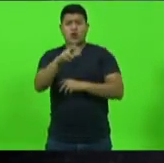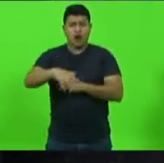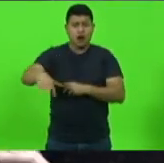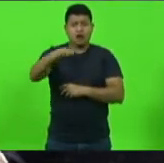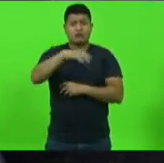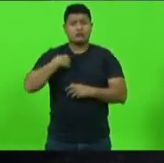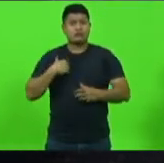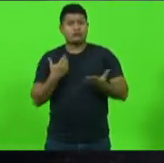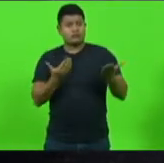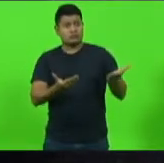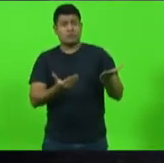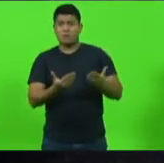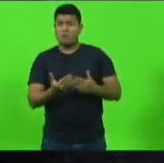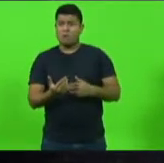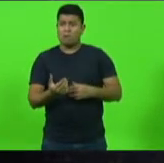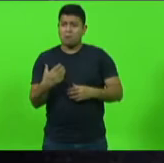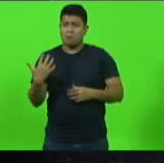incrível.